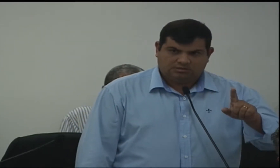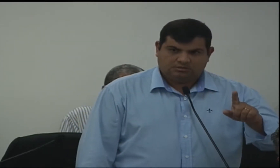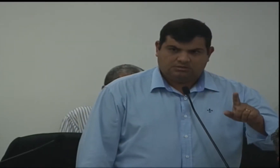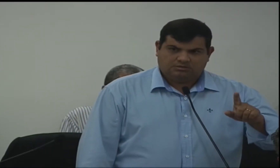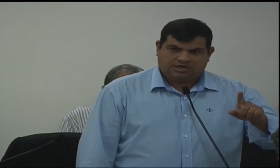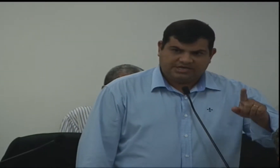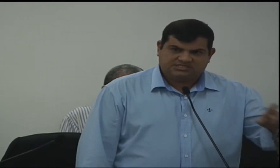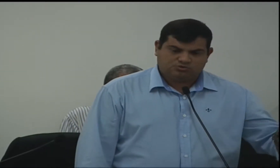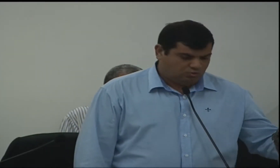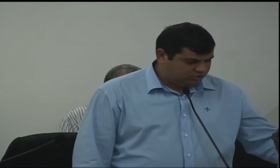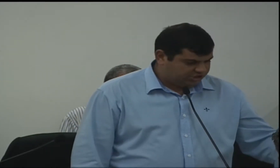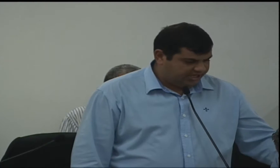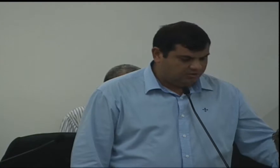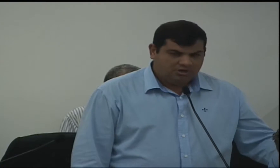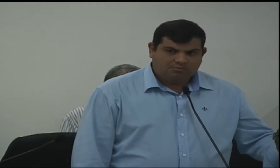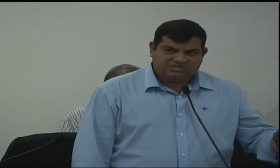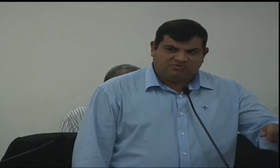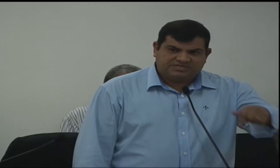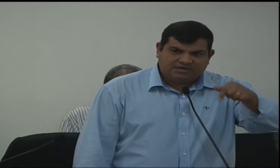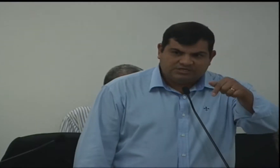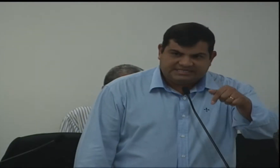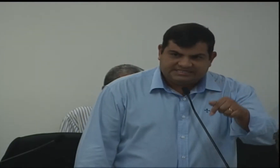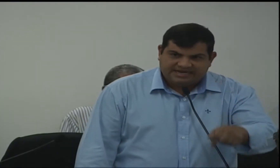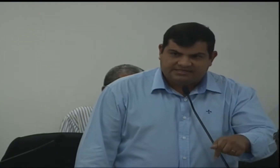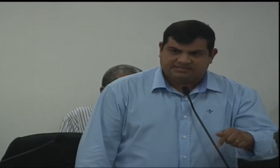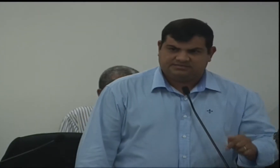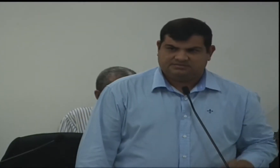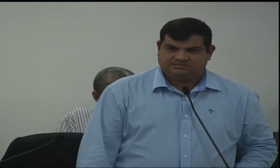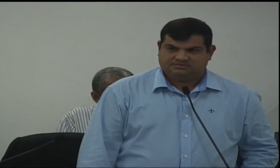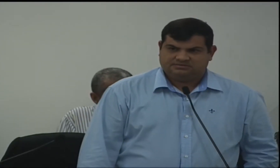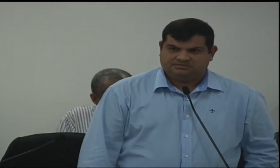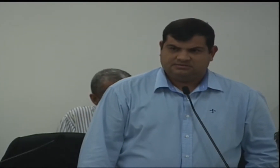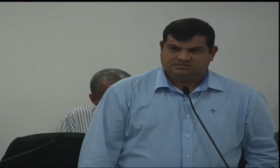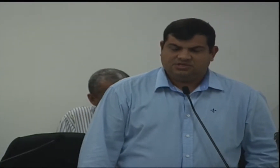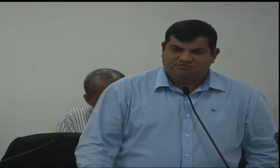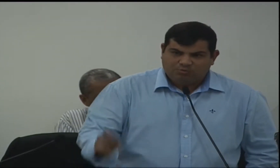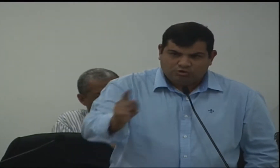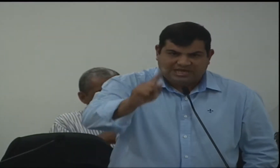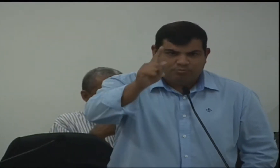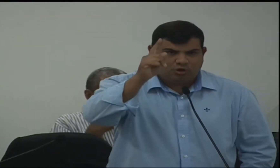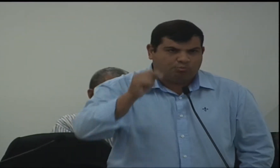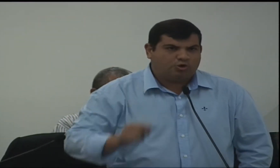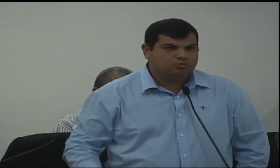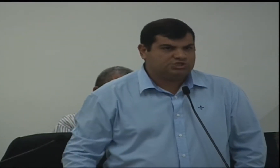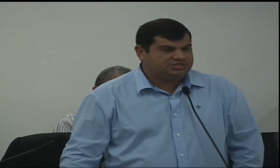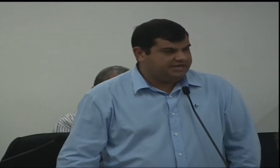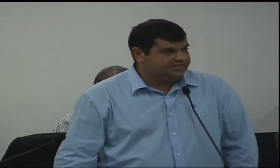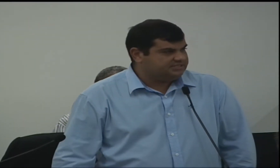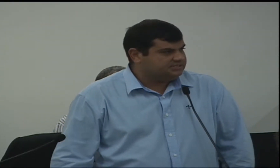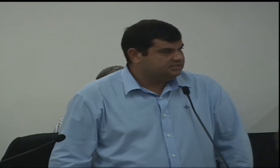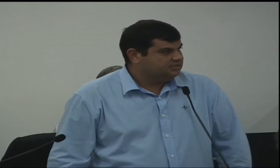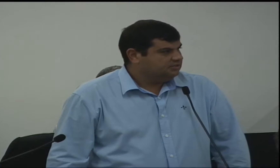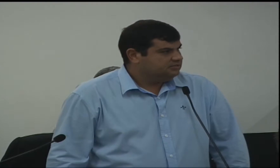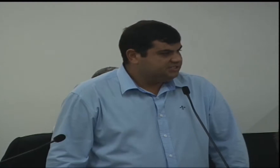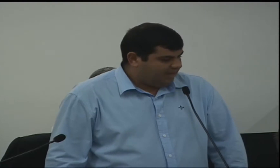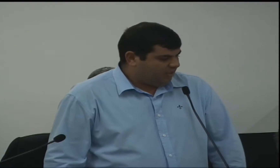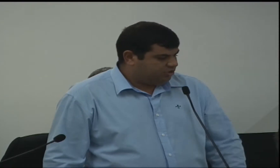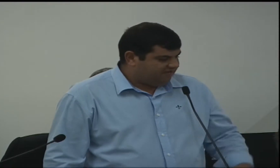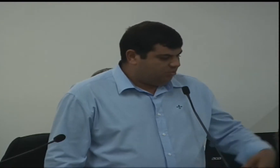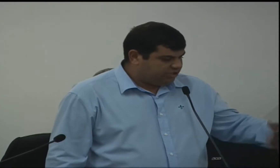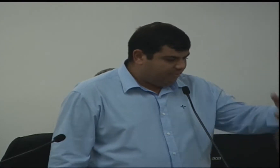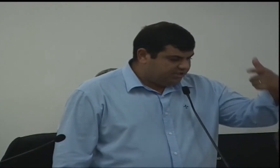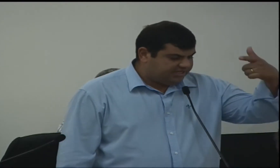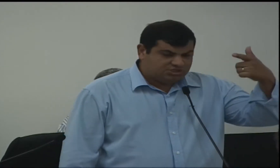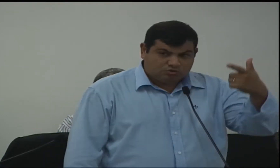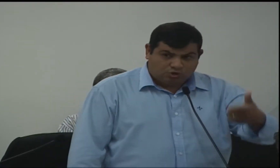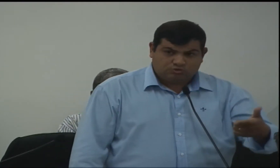contra a criação de um conselho, mas vamos fazer a coisa certa. Não vamos lutar por alguns interesses. Se é para lutar,